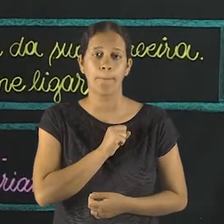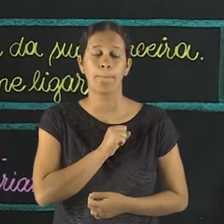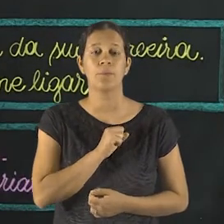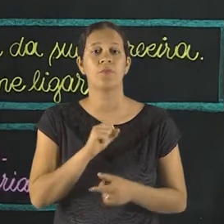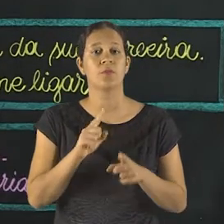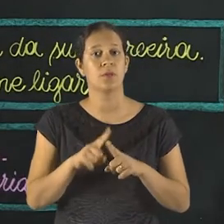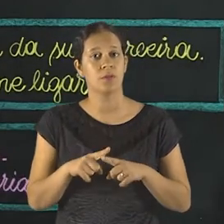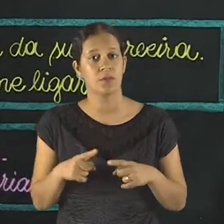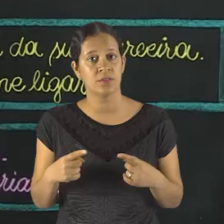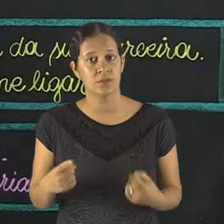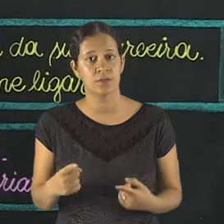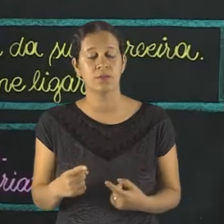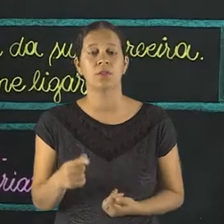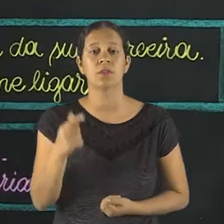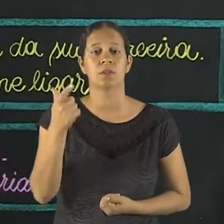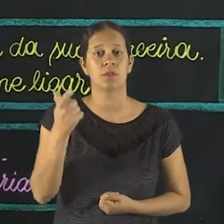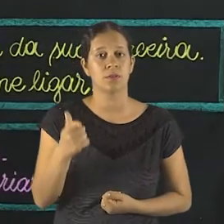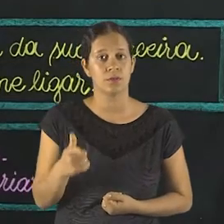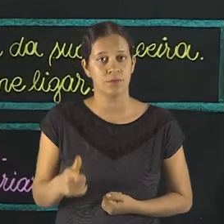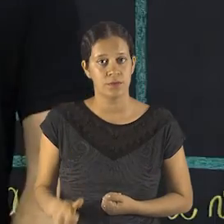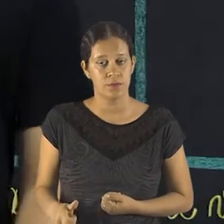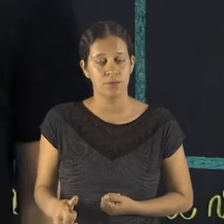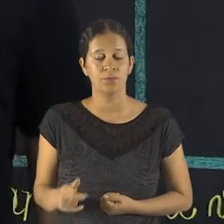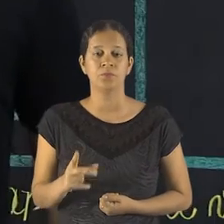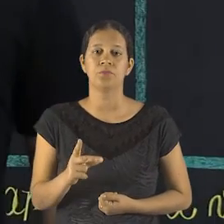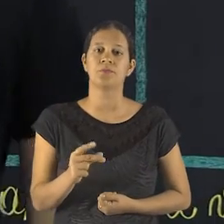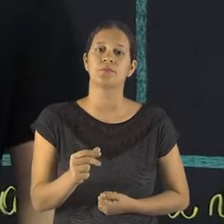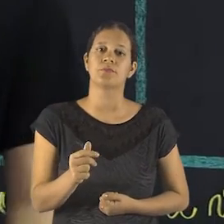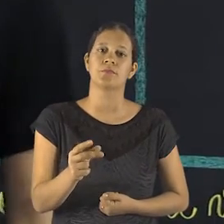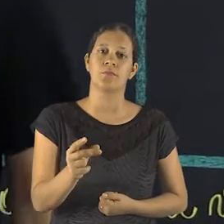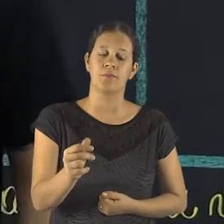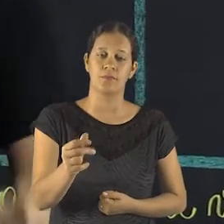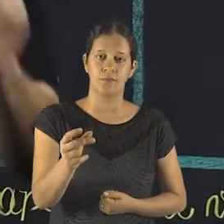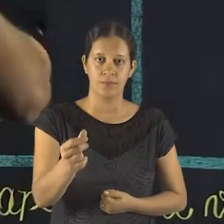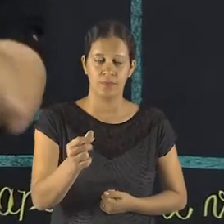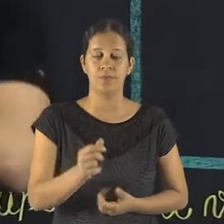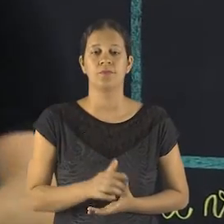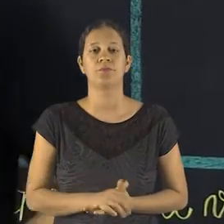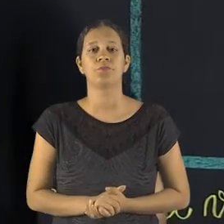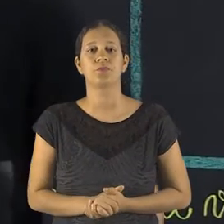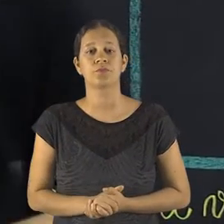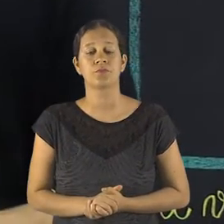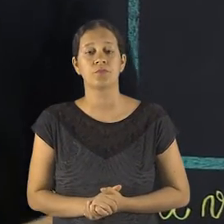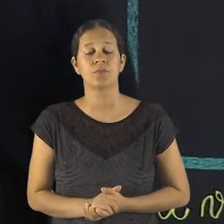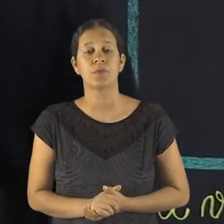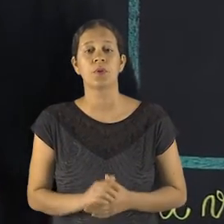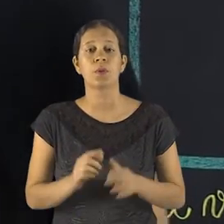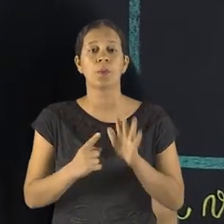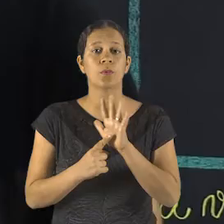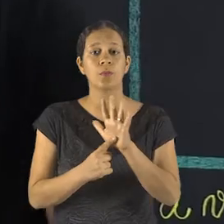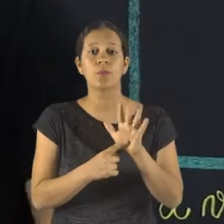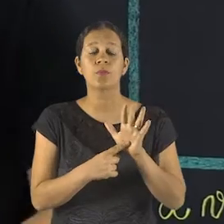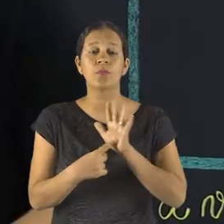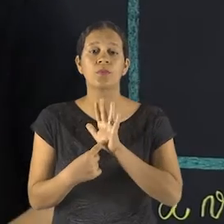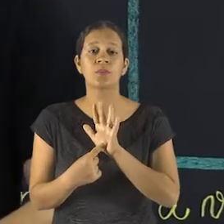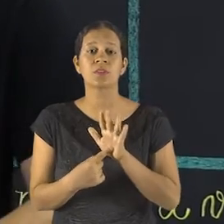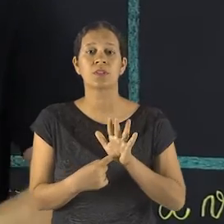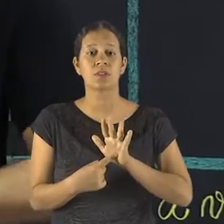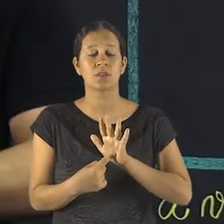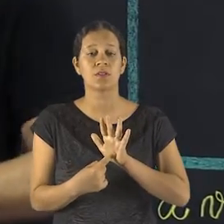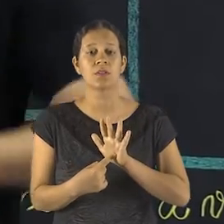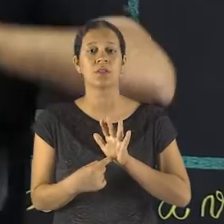si. Mais uma vez, uma ocorrência de verbo no infinitivo, reduzida de infinitivo, indicando, nesse caso,